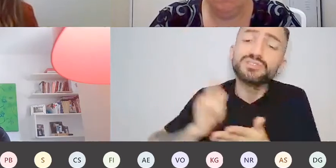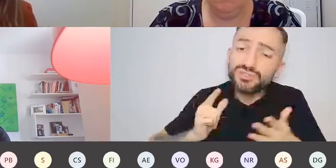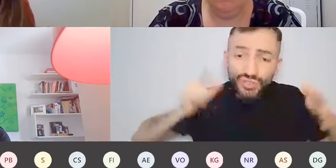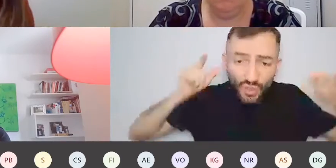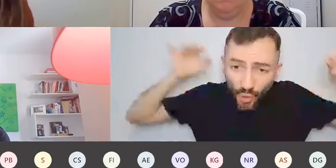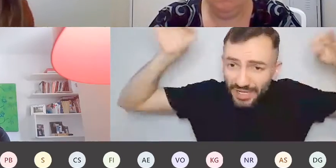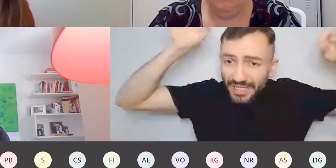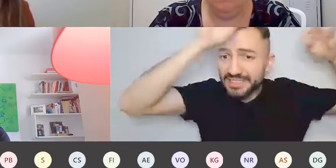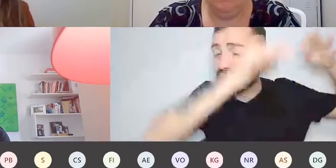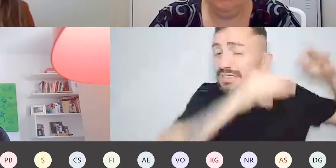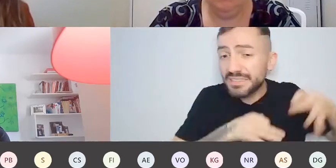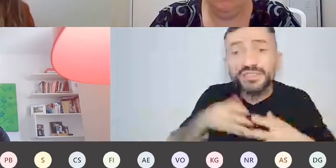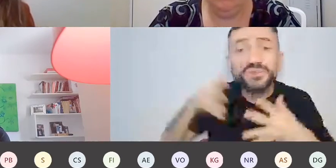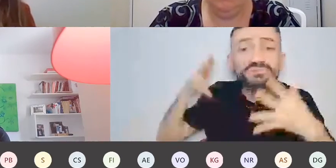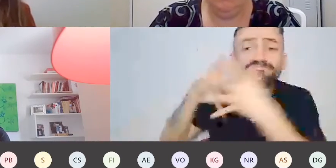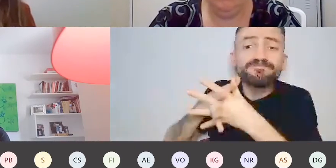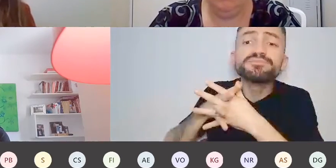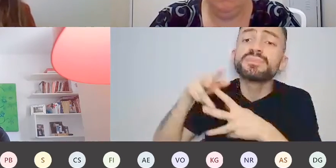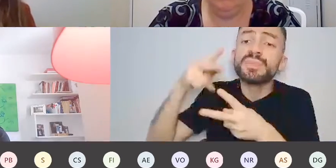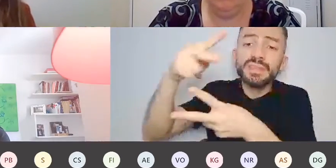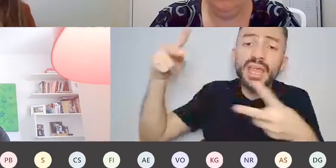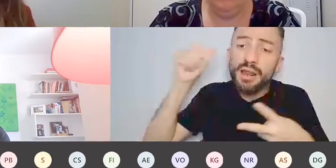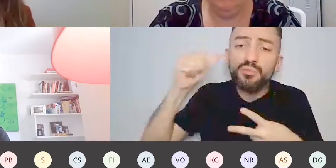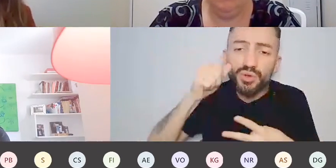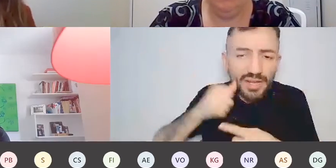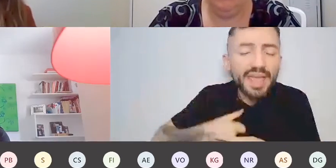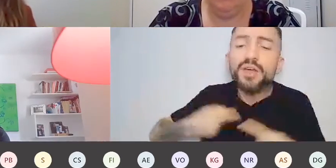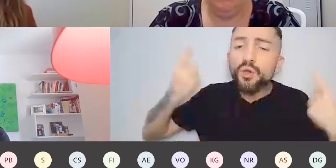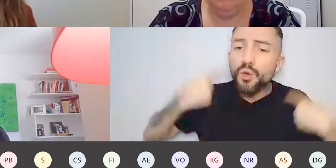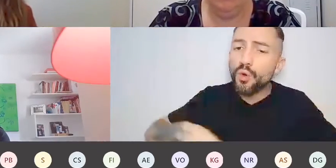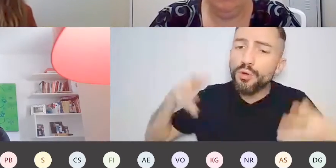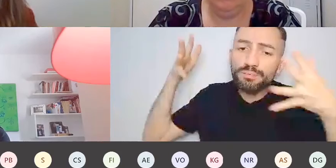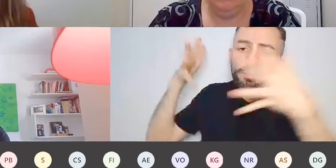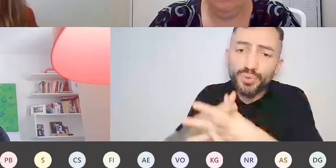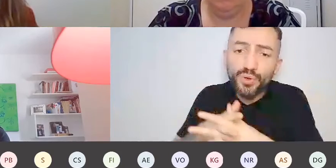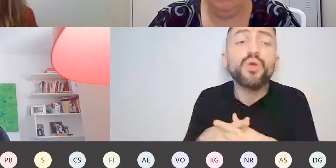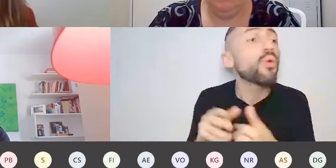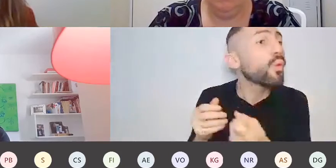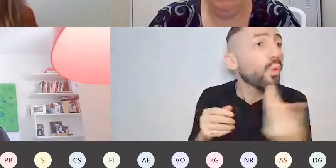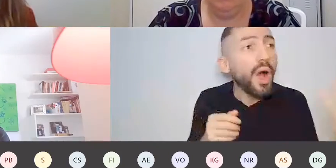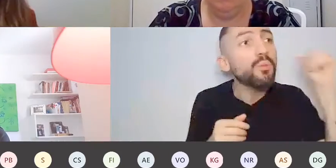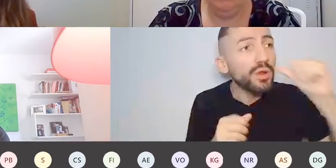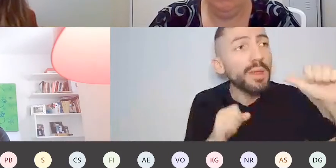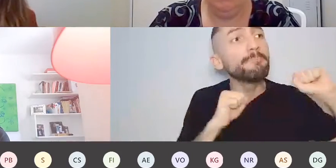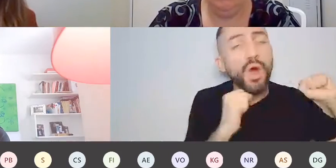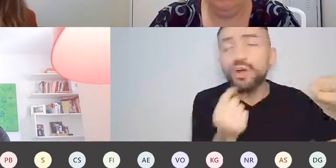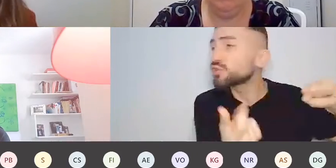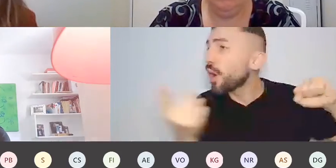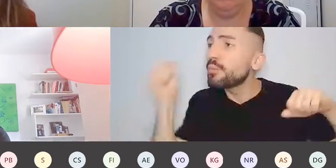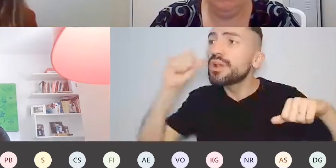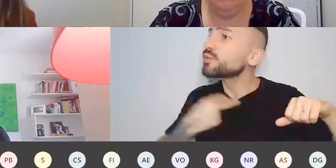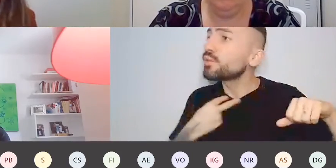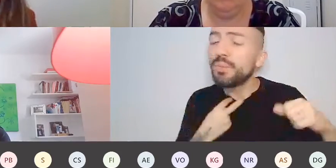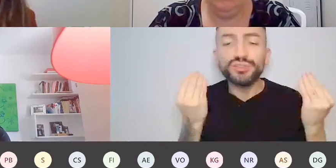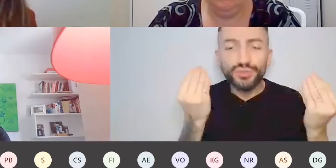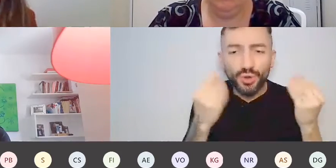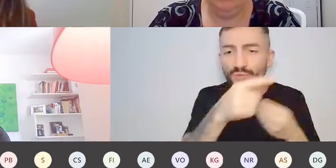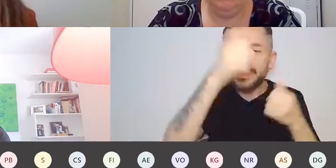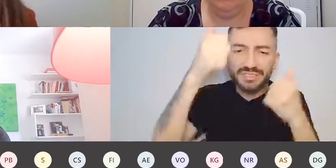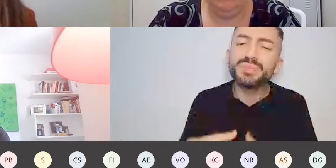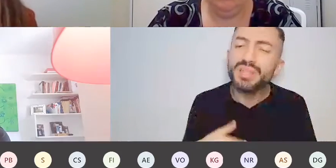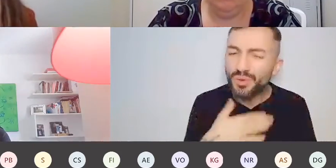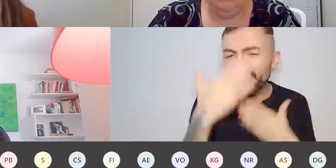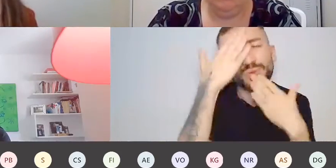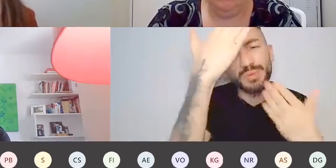das mulheres e quais mulheres hoje, né, têm direito a fazer valer aí os seus direitos. Muito, muito obrigada,